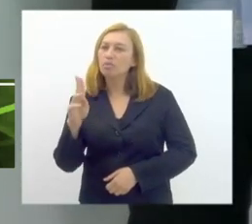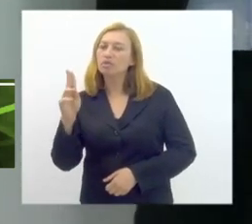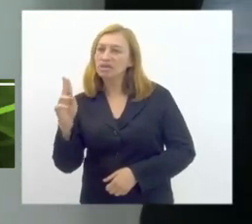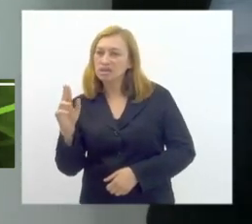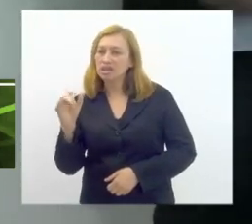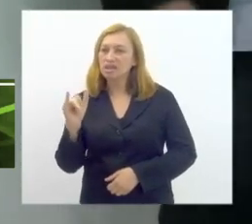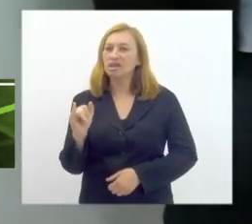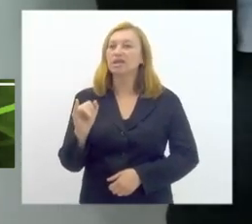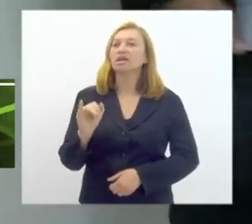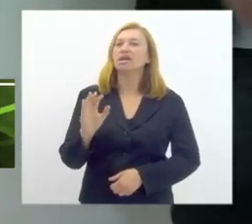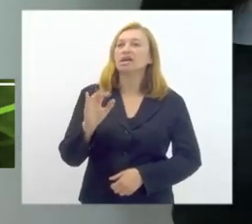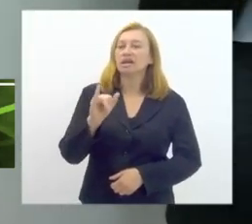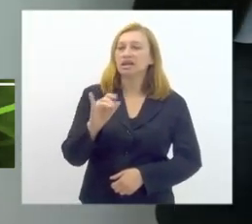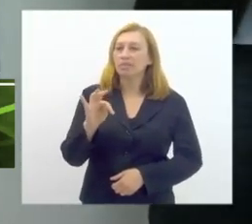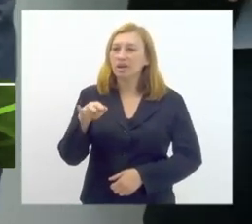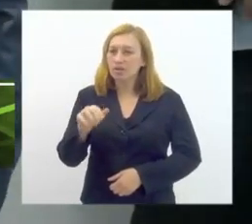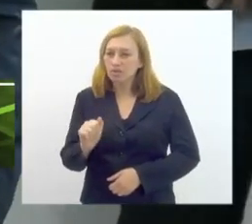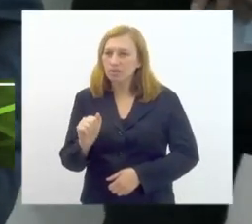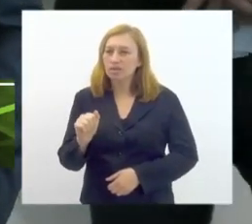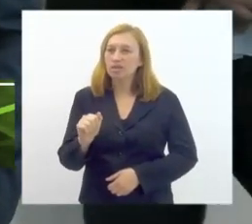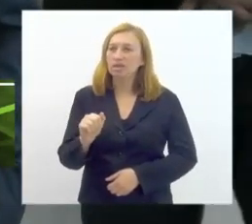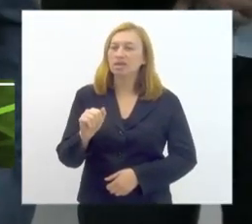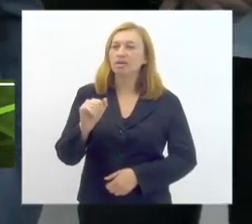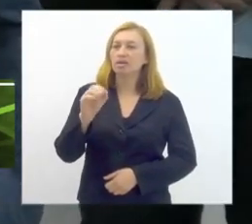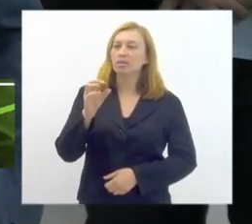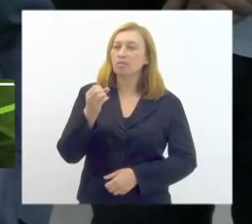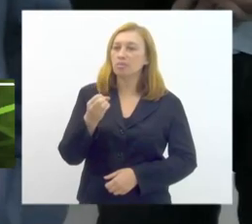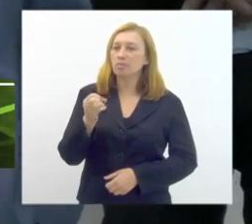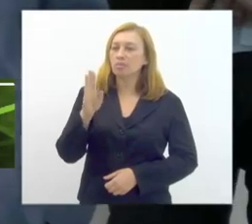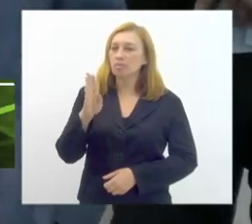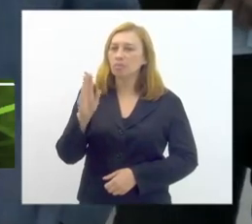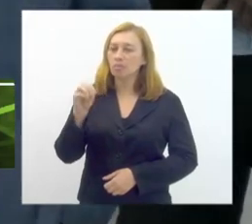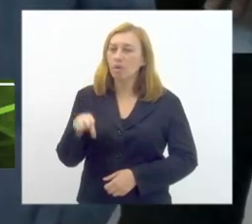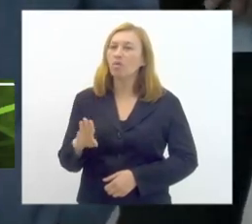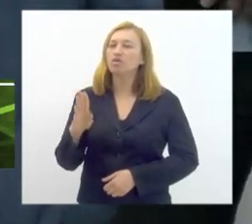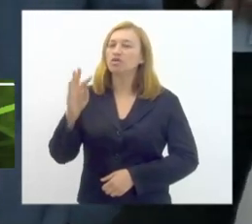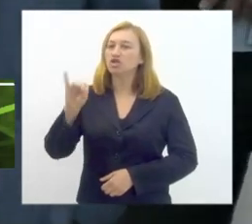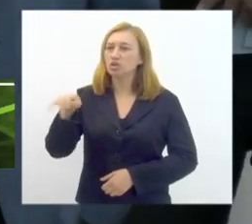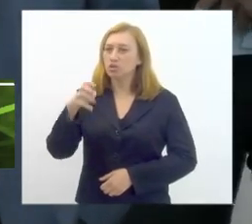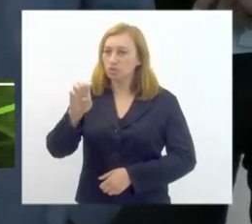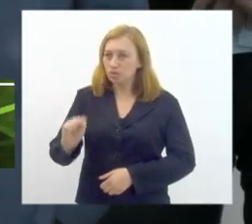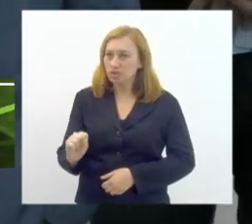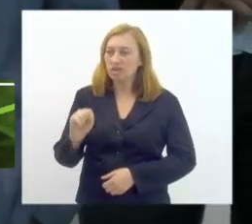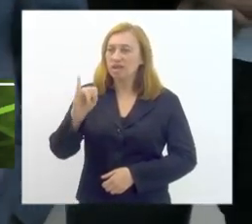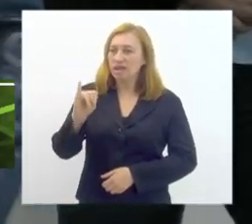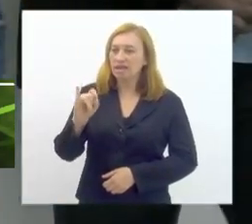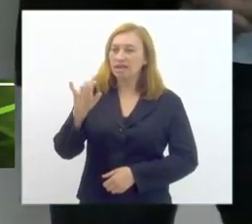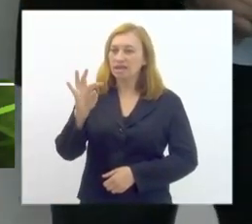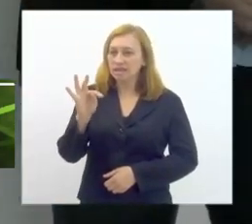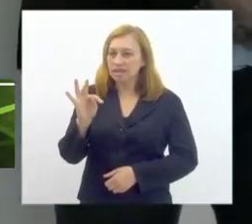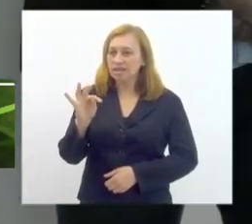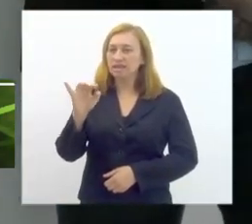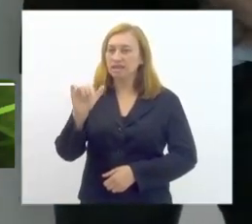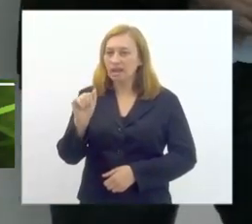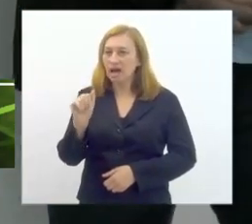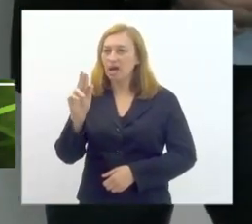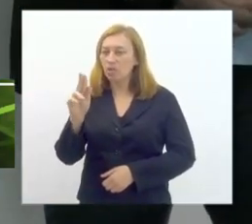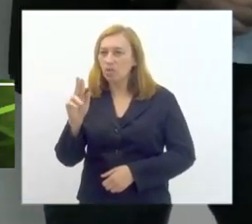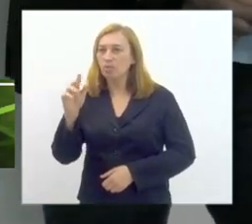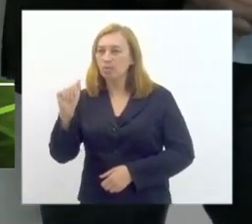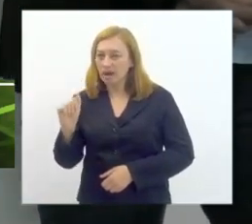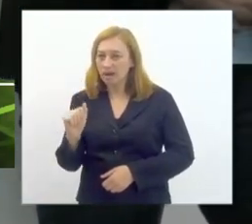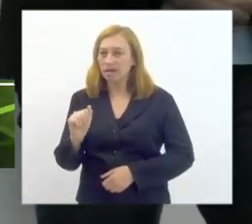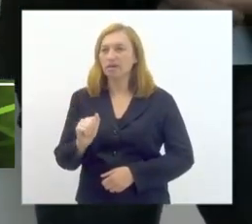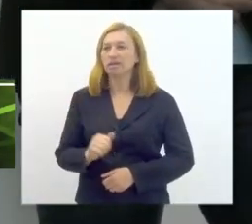Itaperuna, Bom Jesus do Itabapuana, Italva e São José de Ubar.